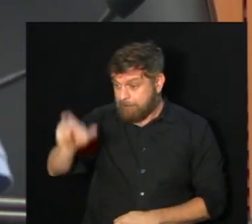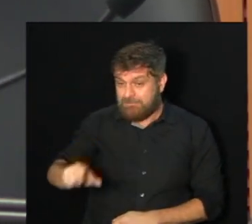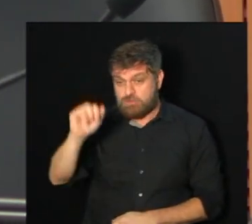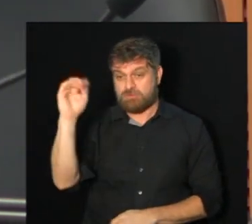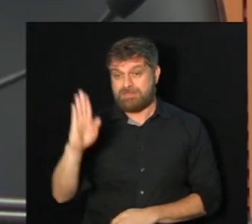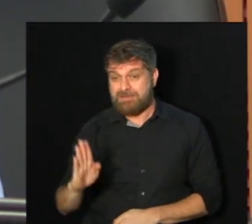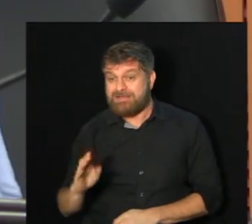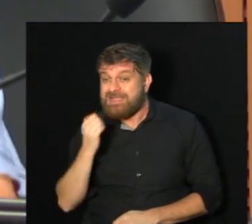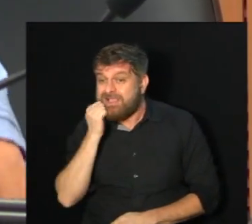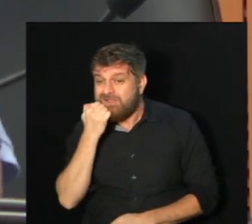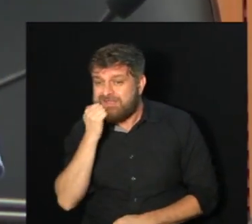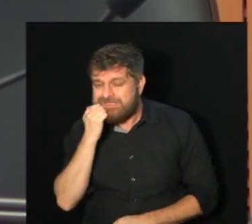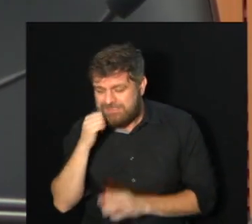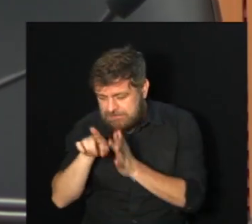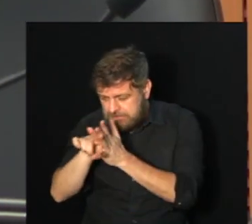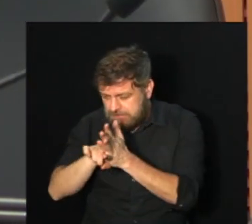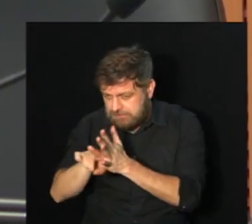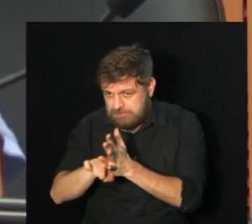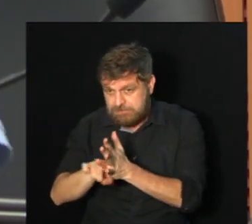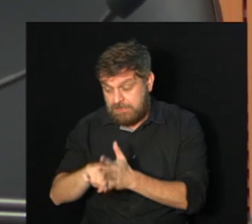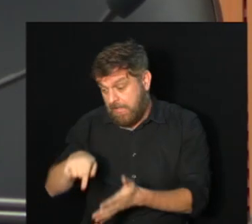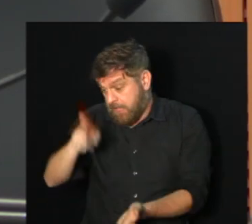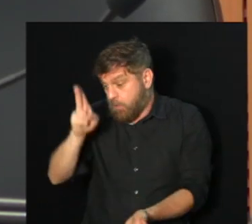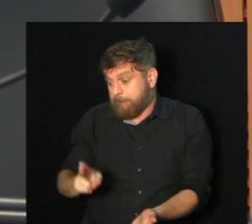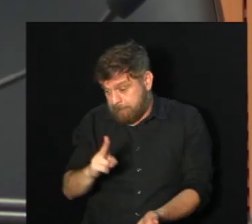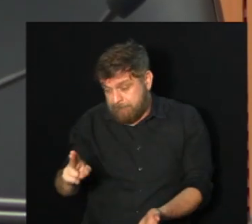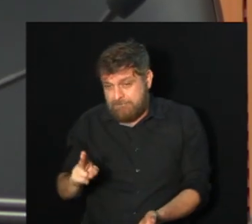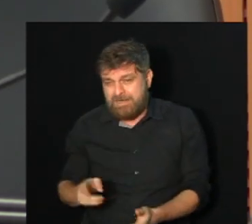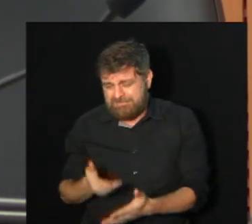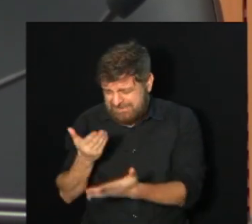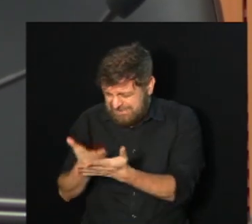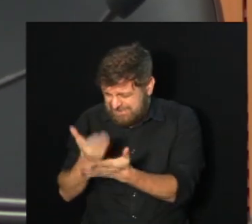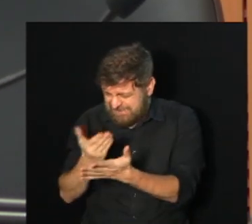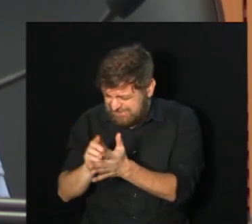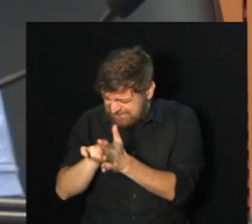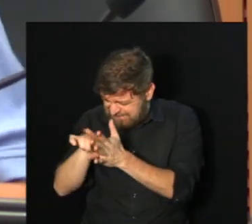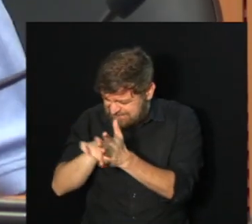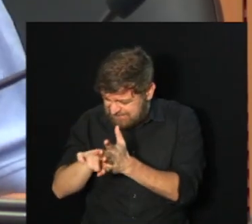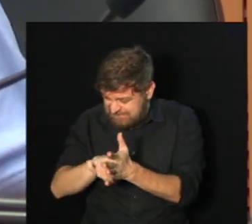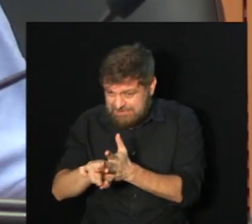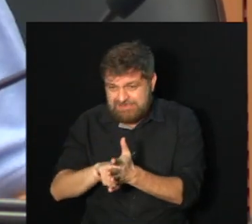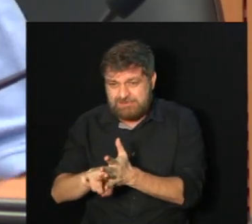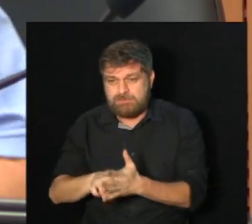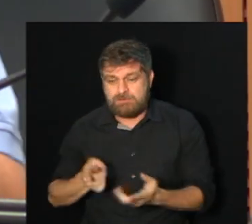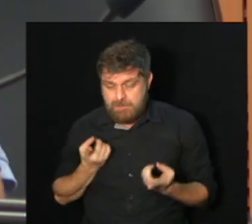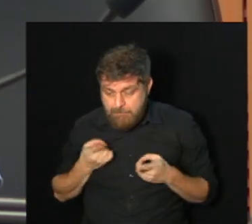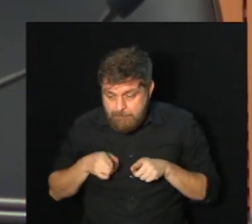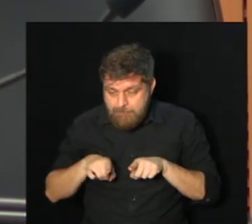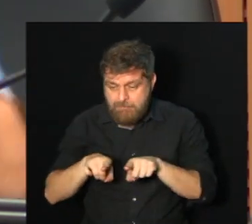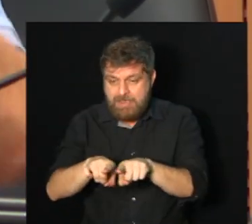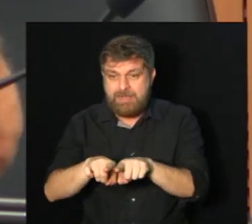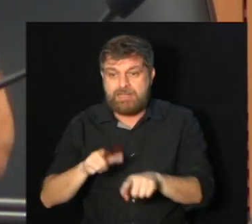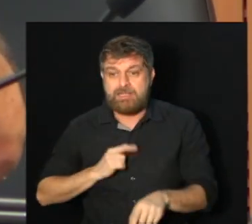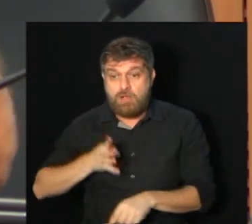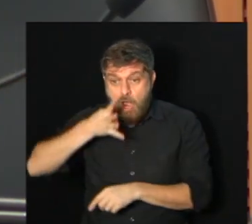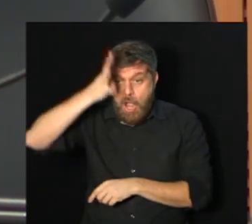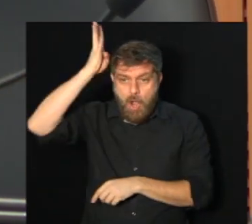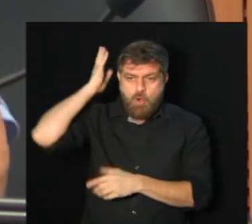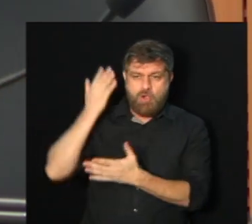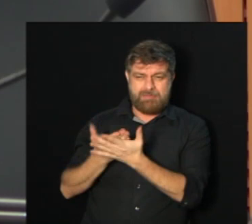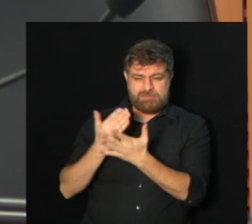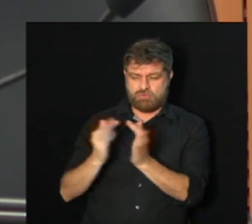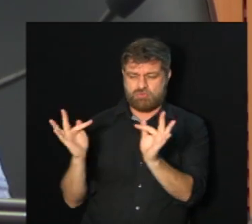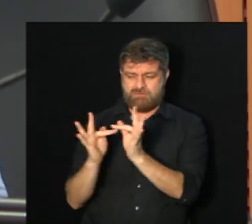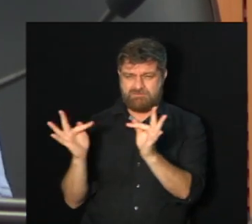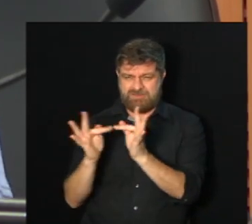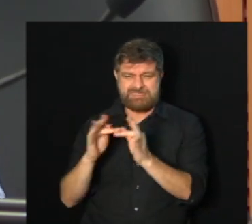um cientista que, apesar de ser padre e pároco, ele, em paralelo, ele foi para Roma, estudou